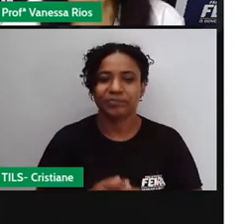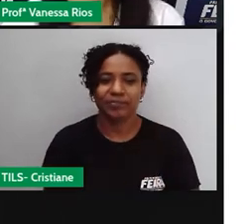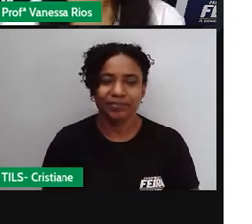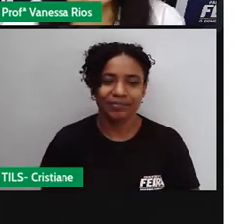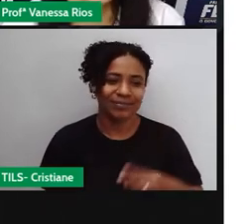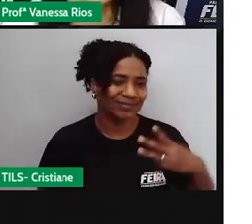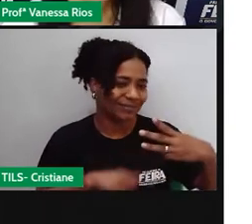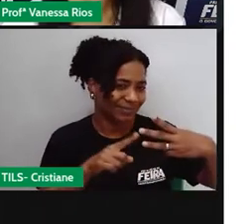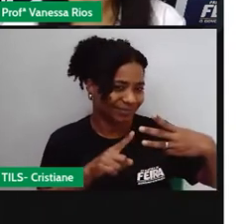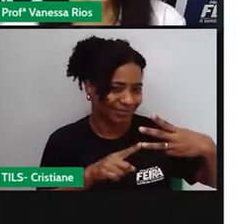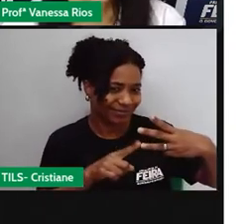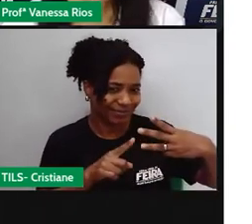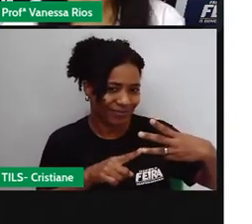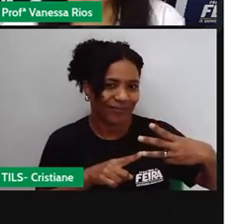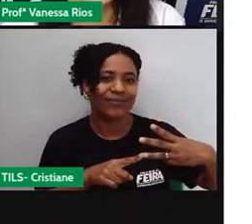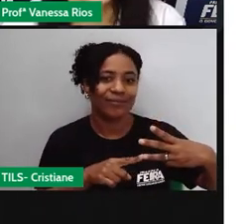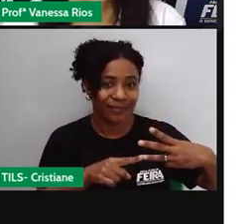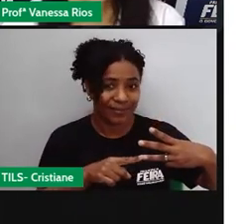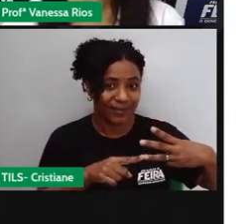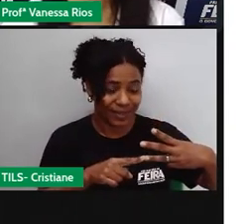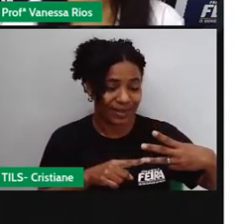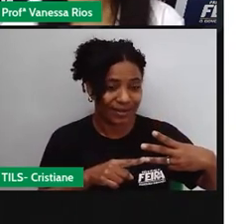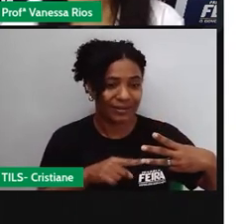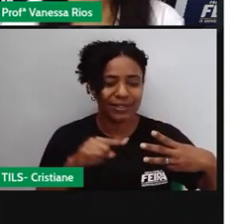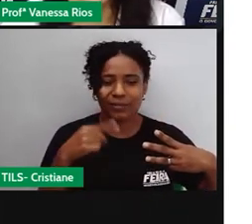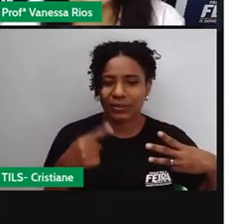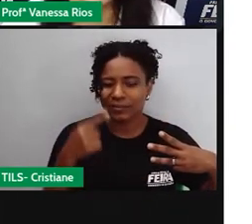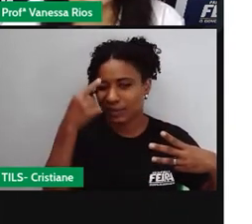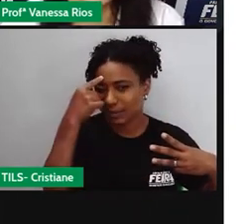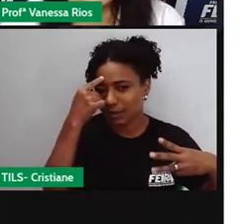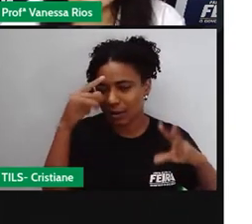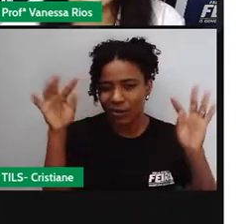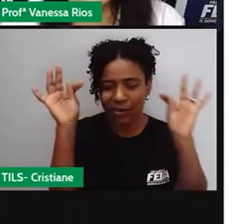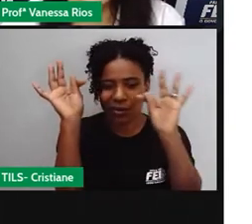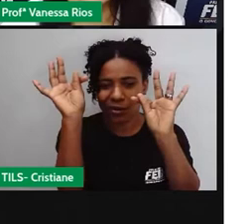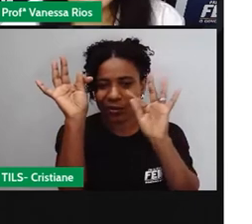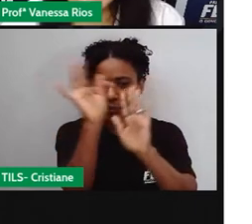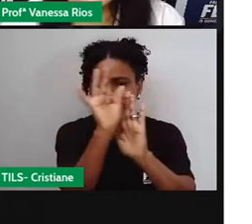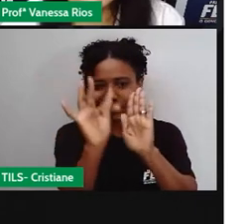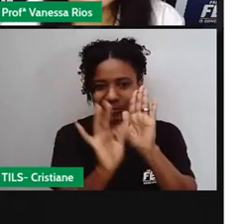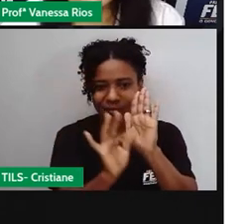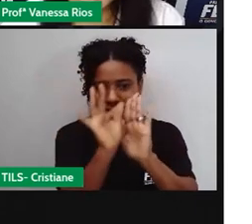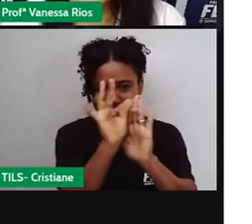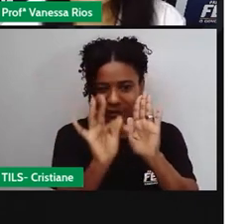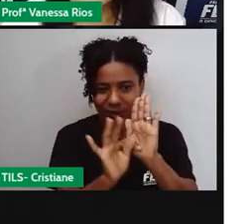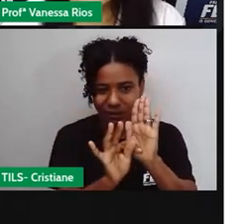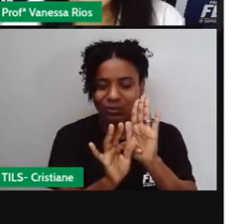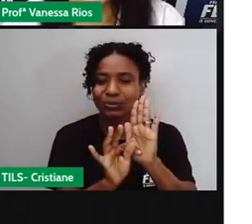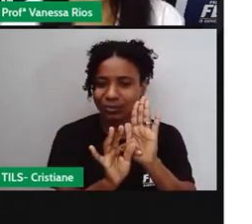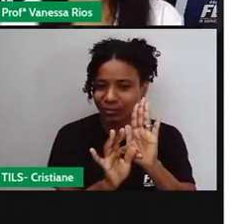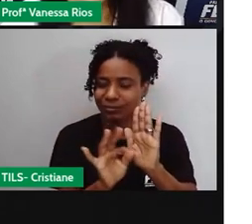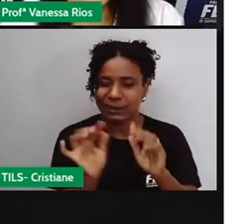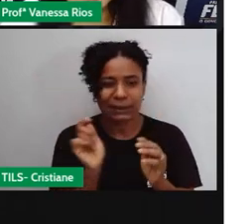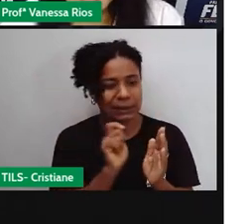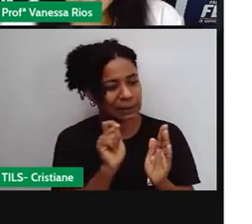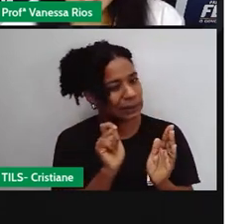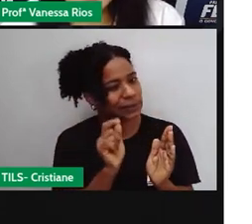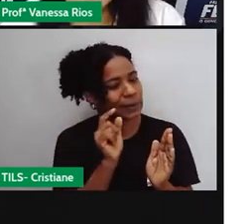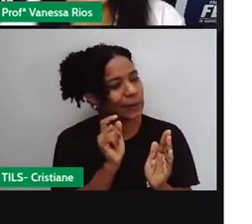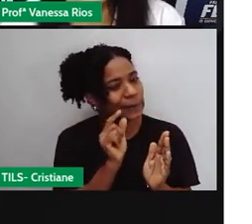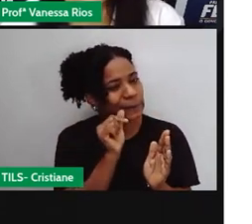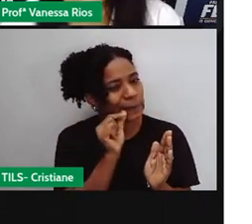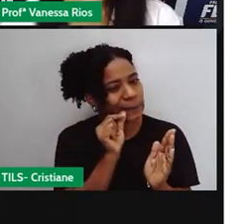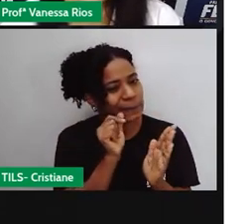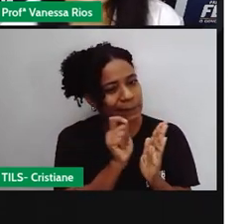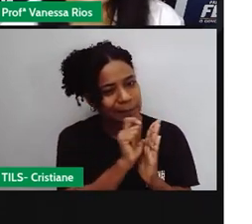Depois disso, ó, tente esboçar o esqueleto do texto. Esboçar o esqueleto é como se fosse um rascunho, né?